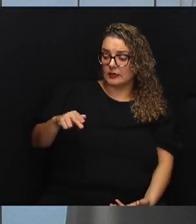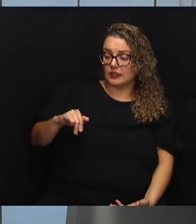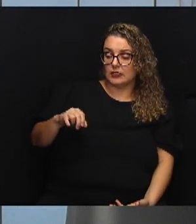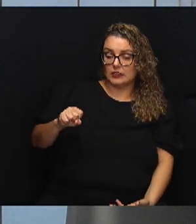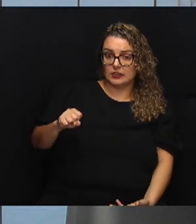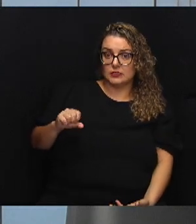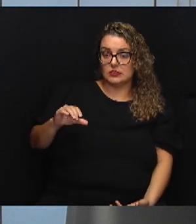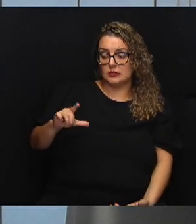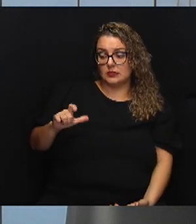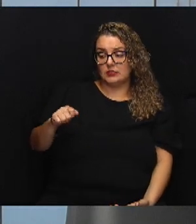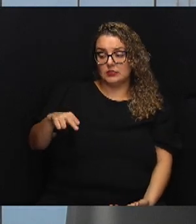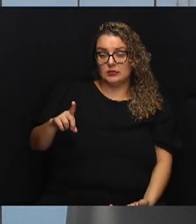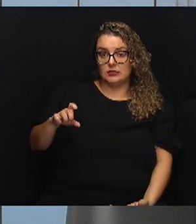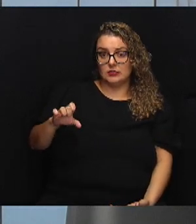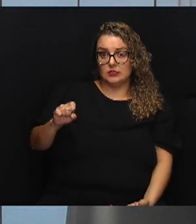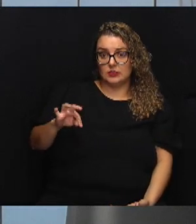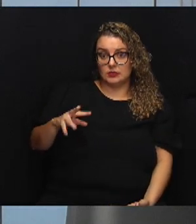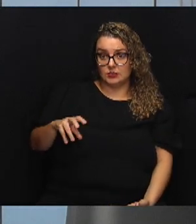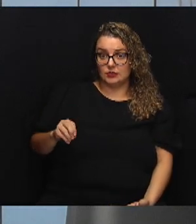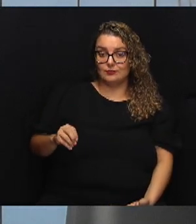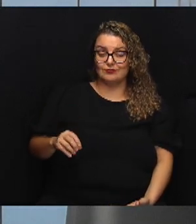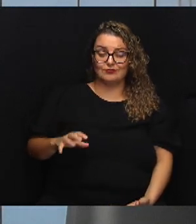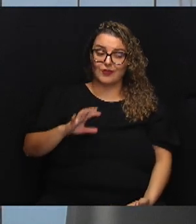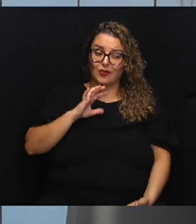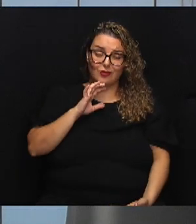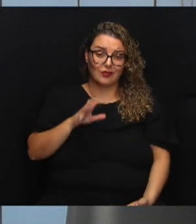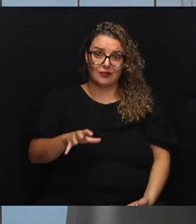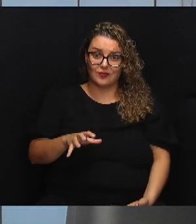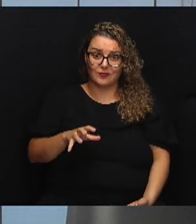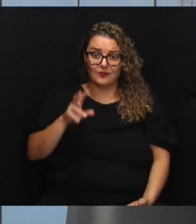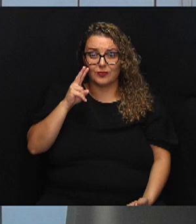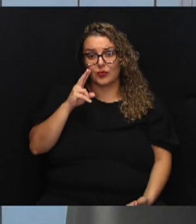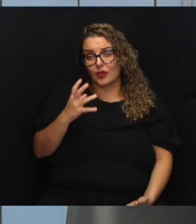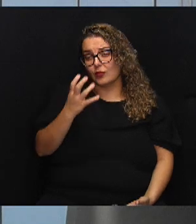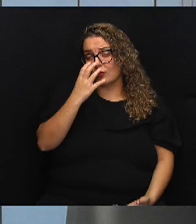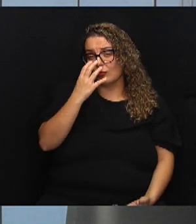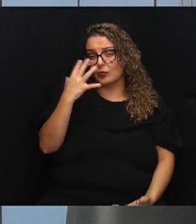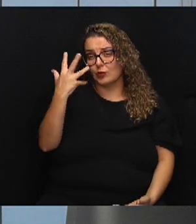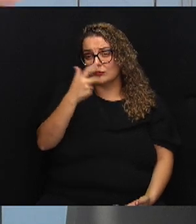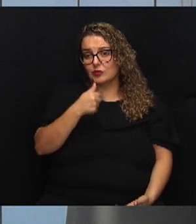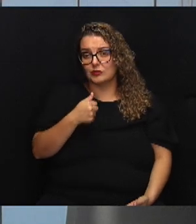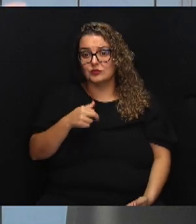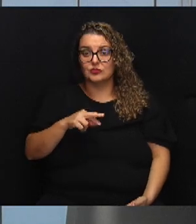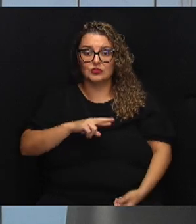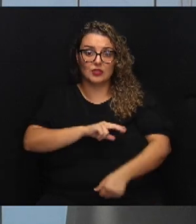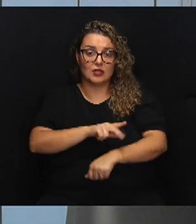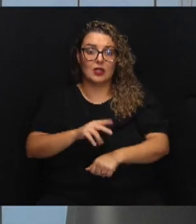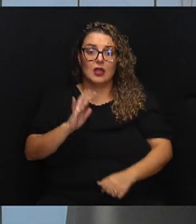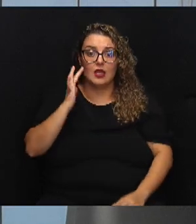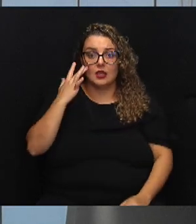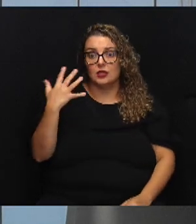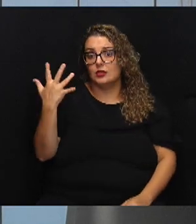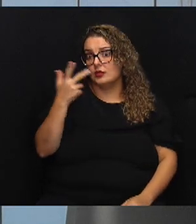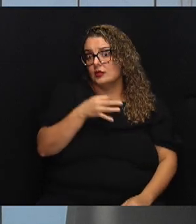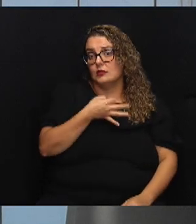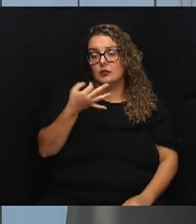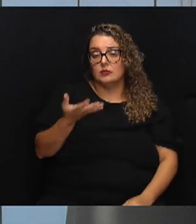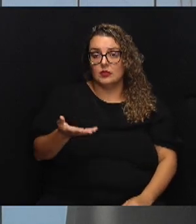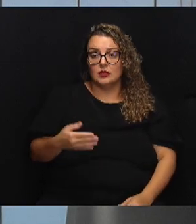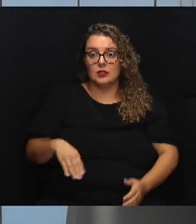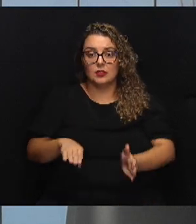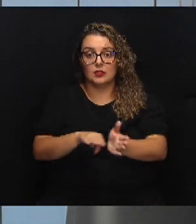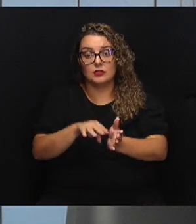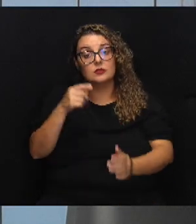que, infelizmente, é uma situação deplorável. Essa pessoa vê um cachorro bonitinho de raça, acha que é tudo bonito aquilo, né? A gente foi lá, eu